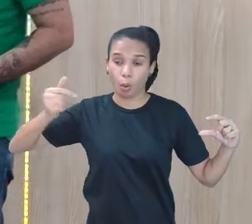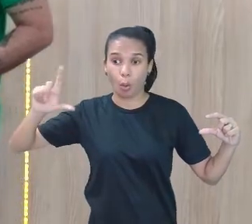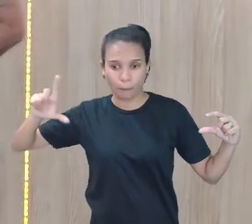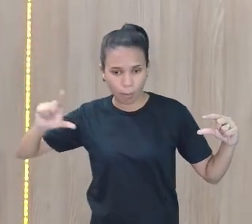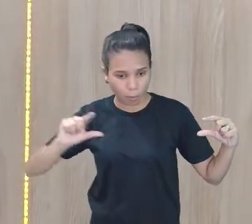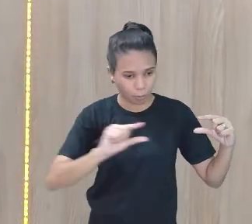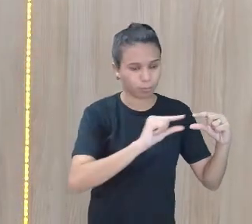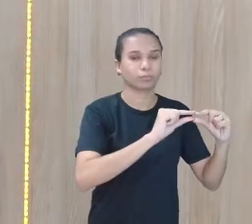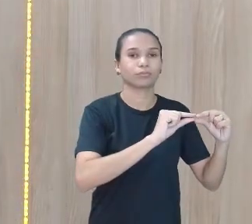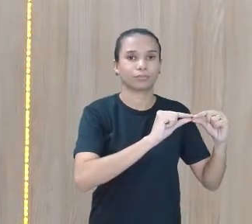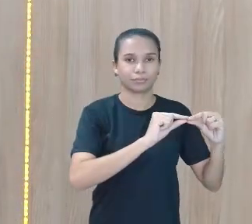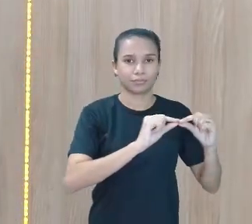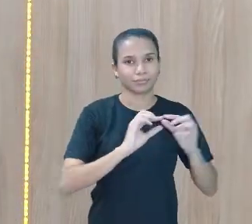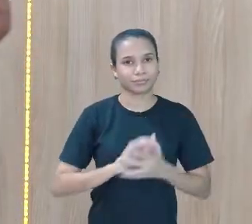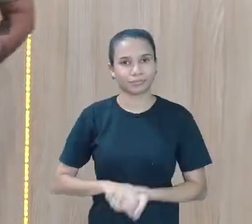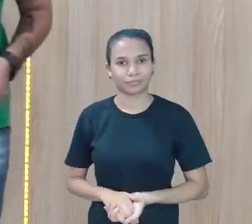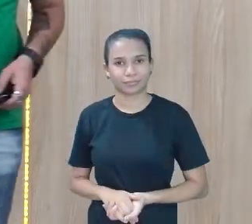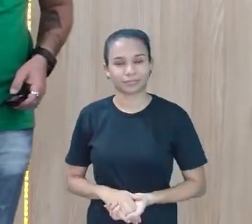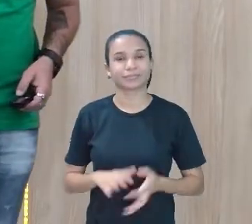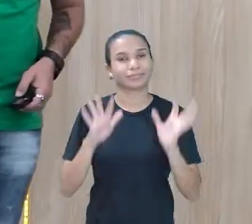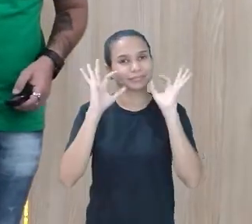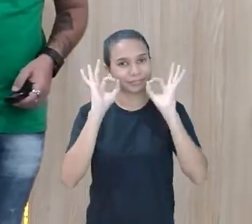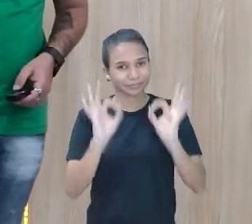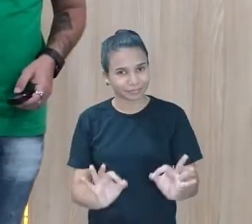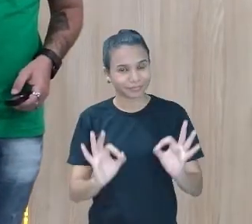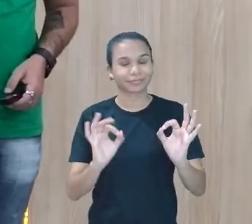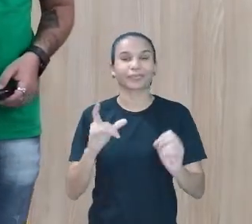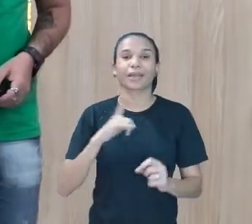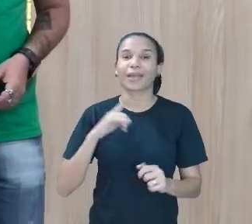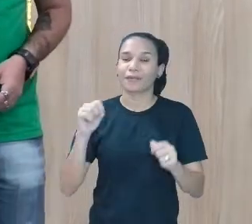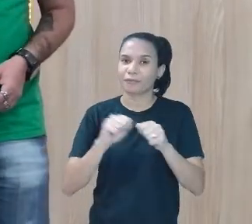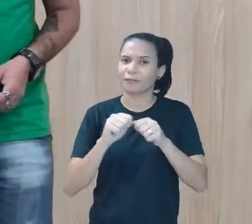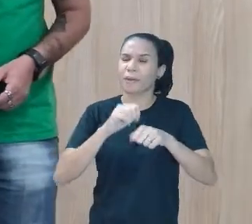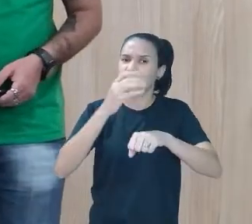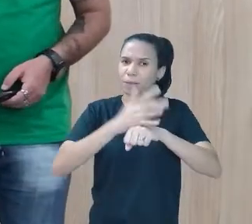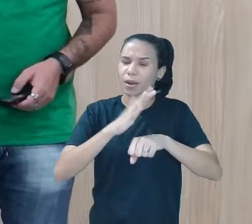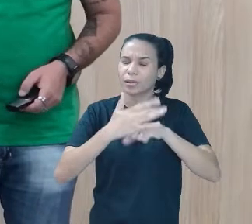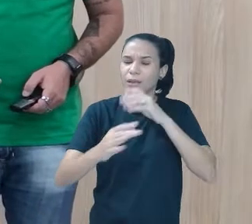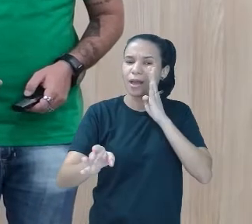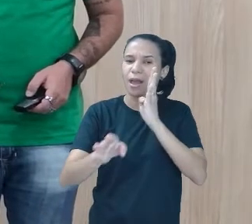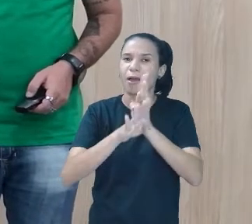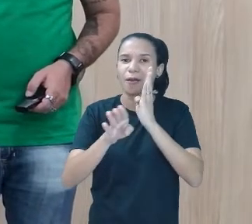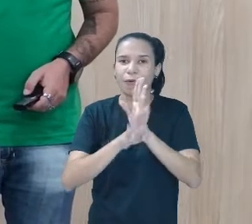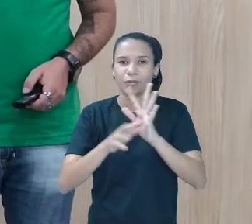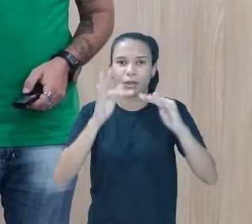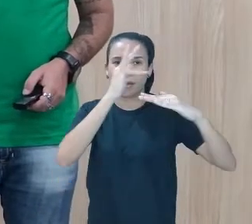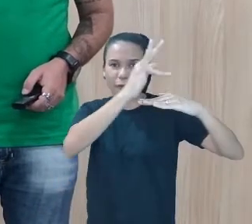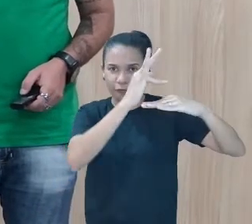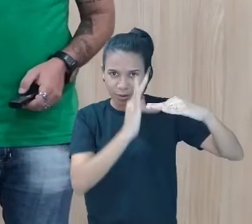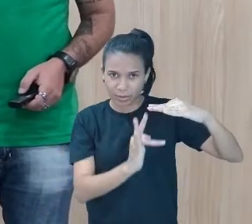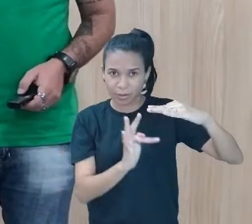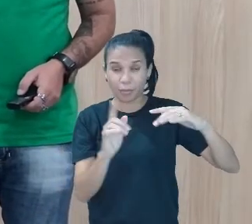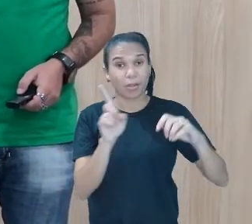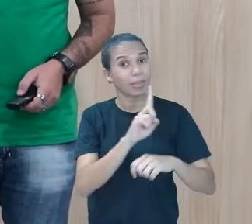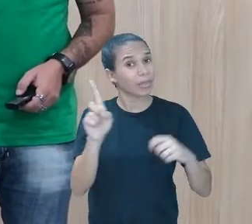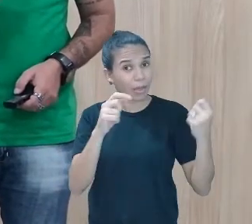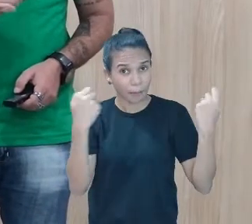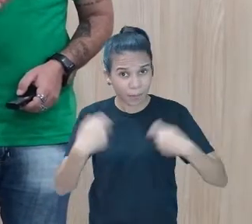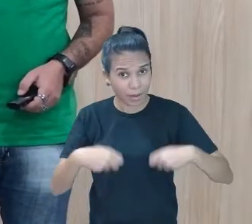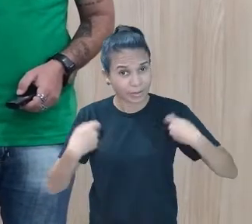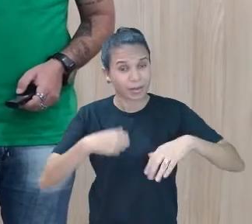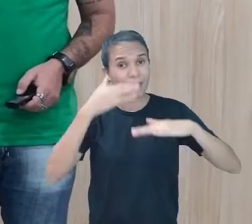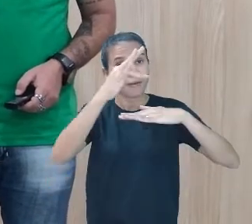do maior para o menor, tá certo? Então, você faz isso achando frações equivalentes. Não